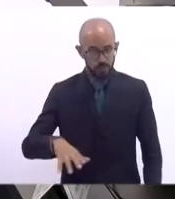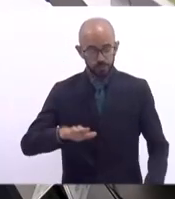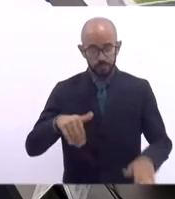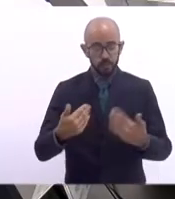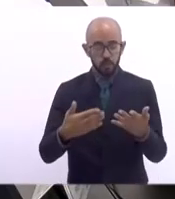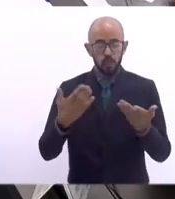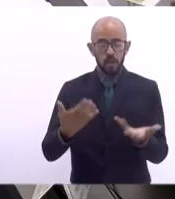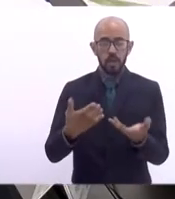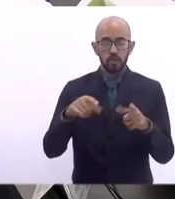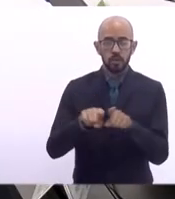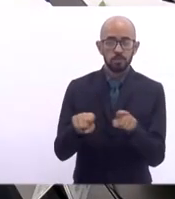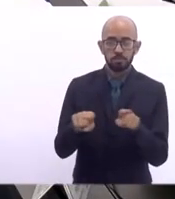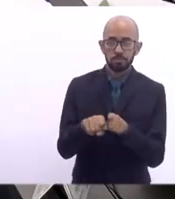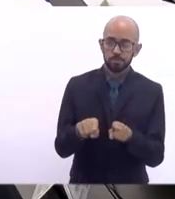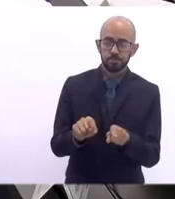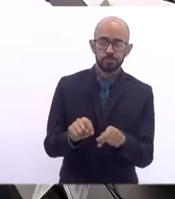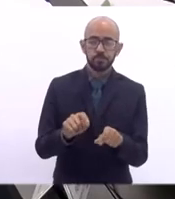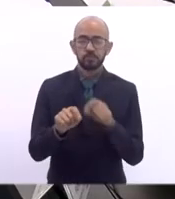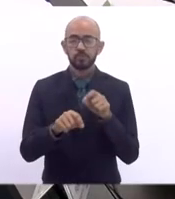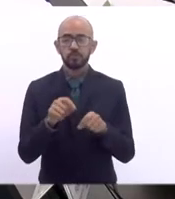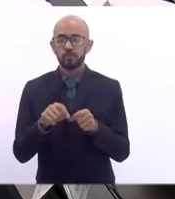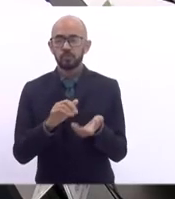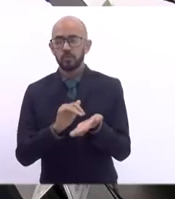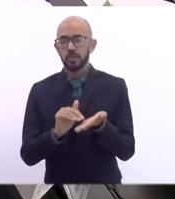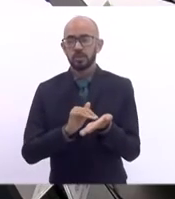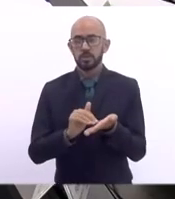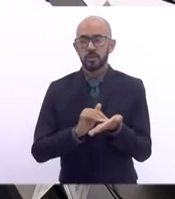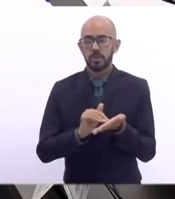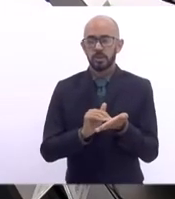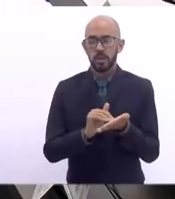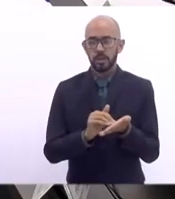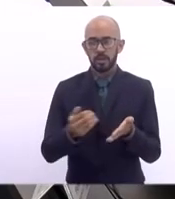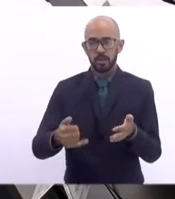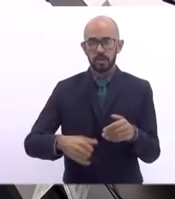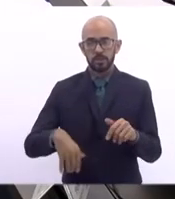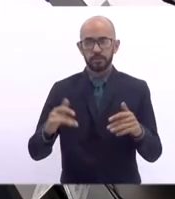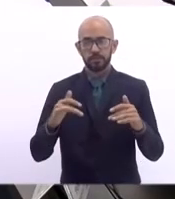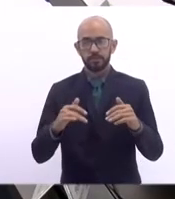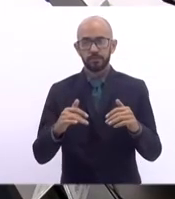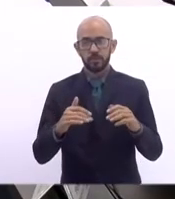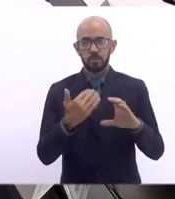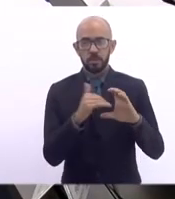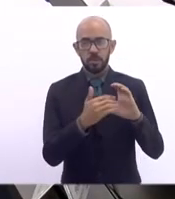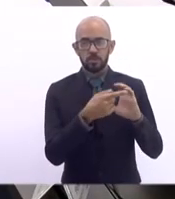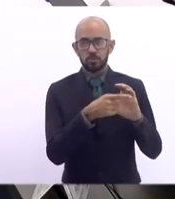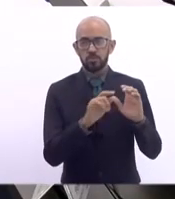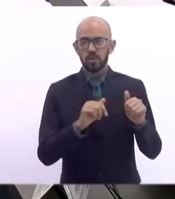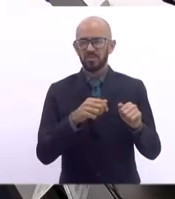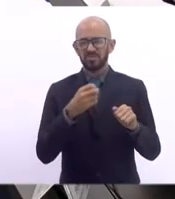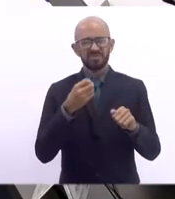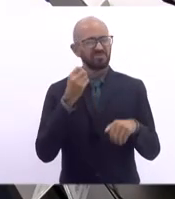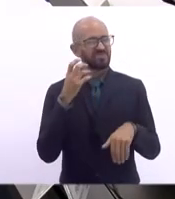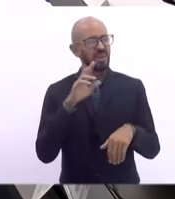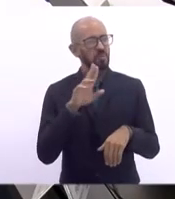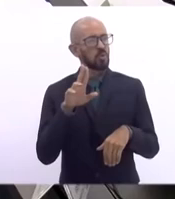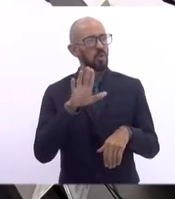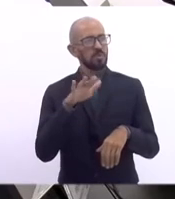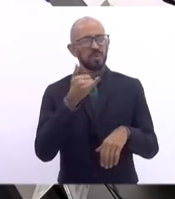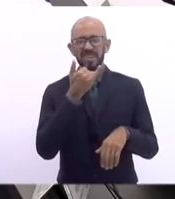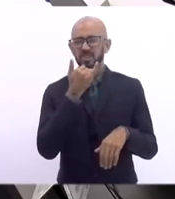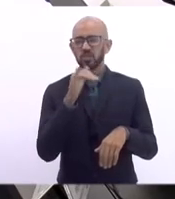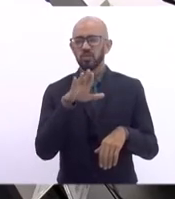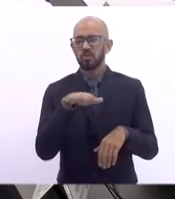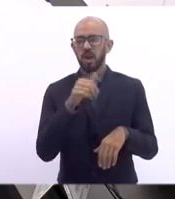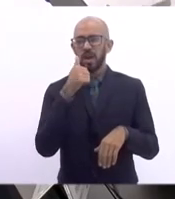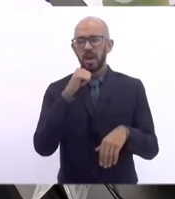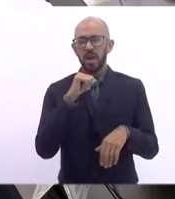ar e a secretaria contactasse E aí eu esqueci o nome aquela Senhora